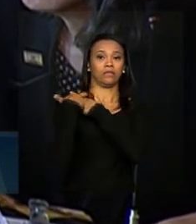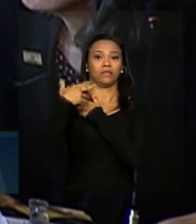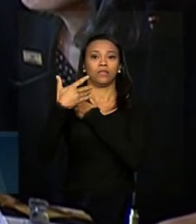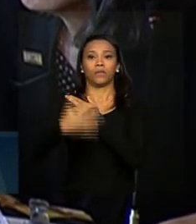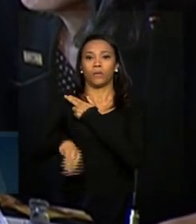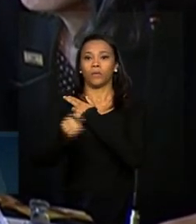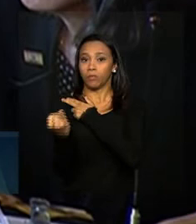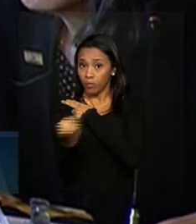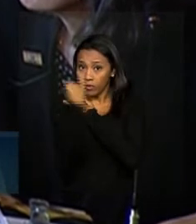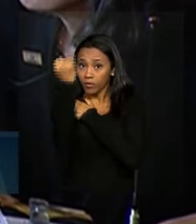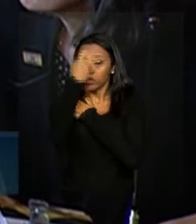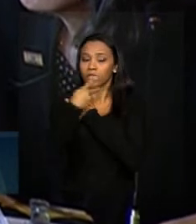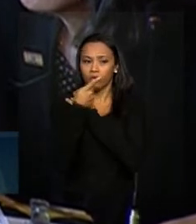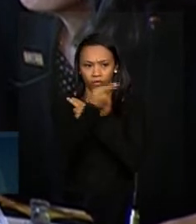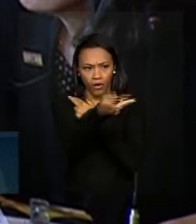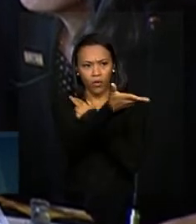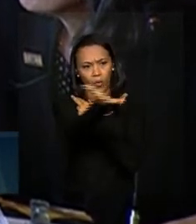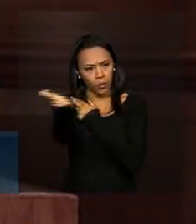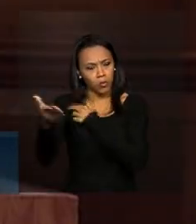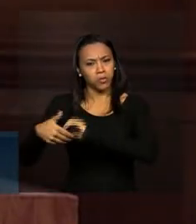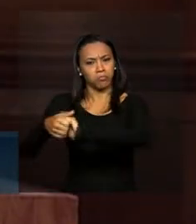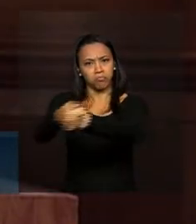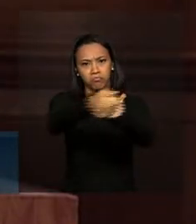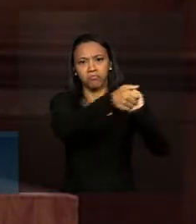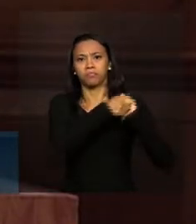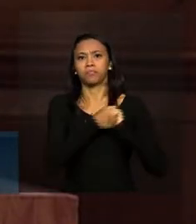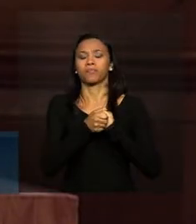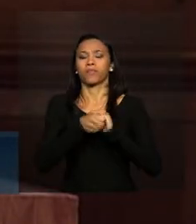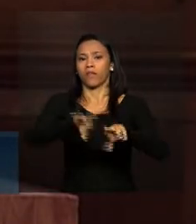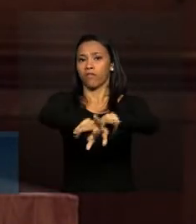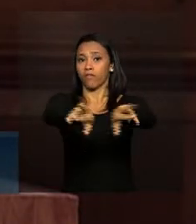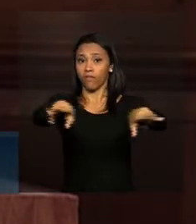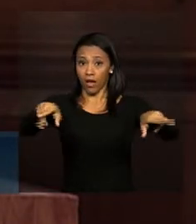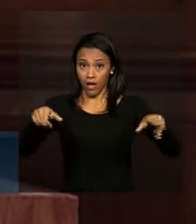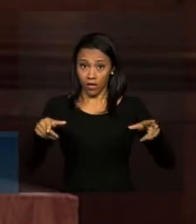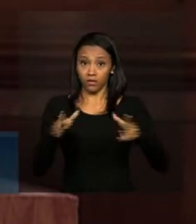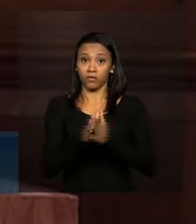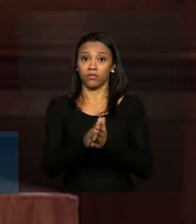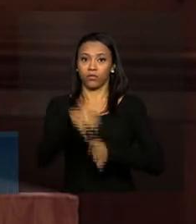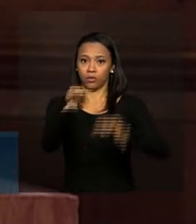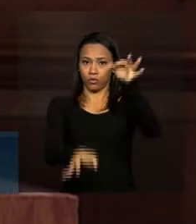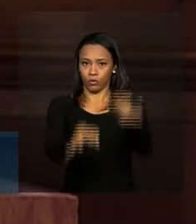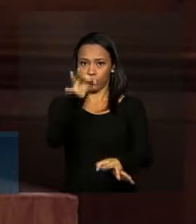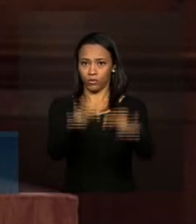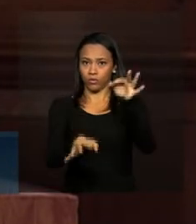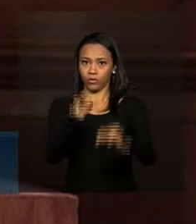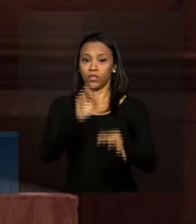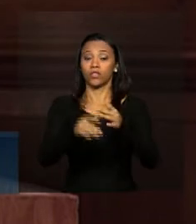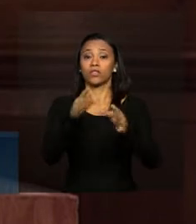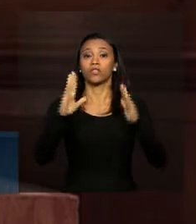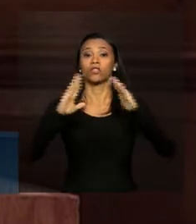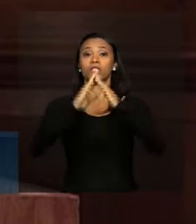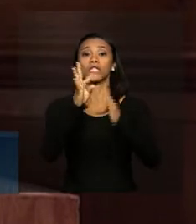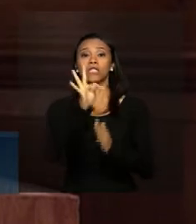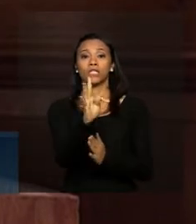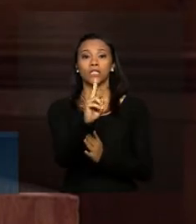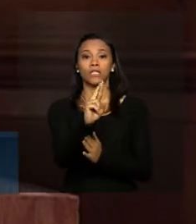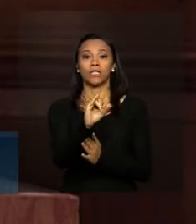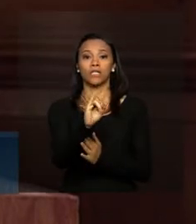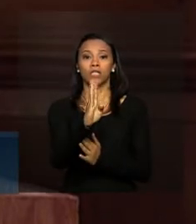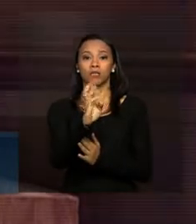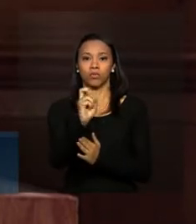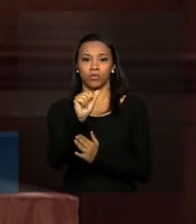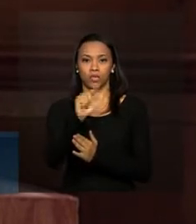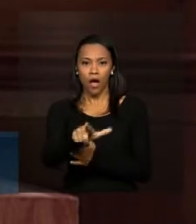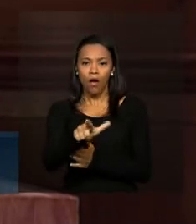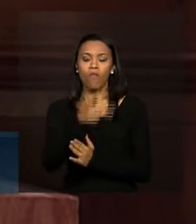presença dos eminentes presidentes de tribunais de justiça e demais desembargadores e juízes, para dizer interessante, a missão social